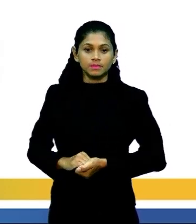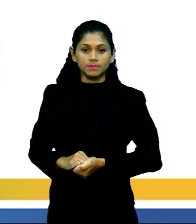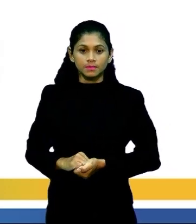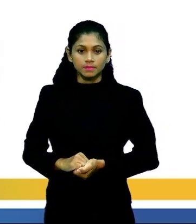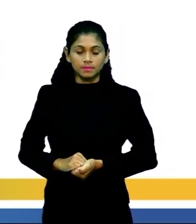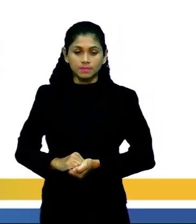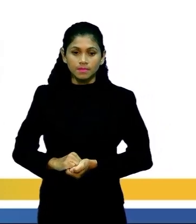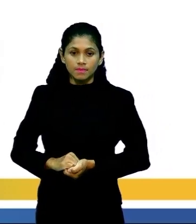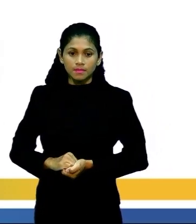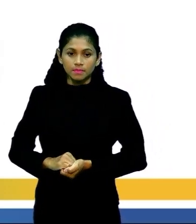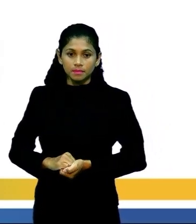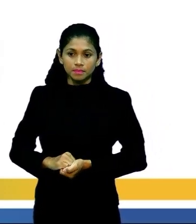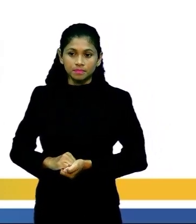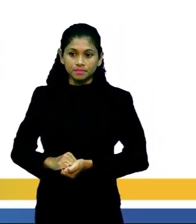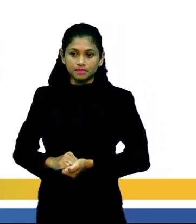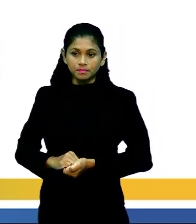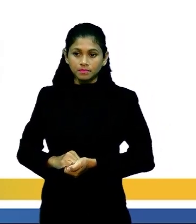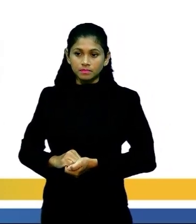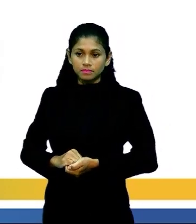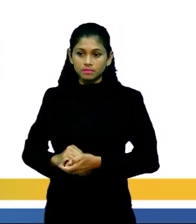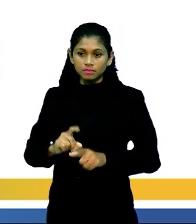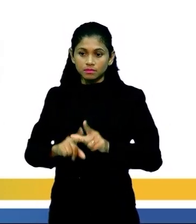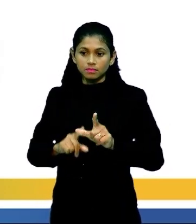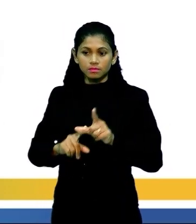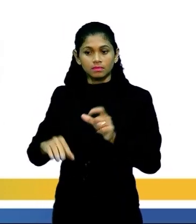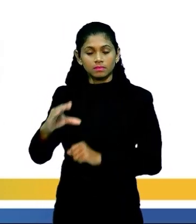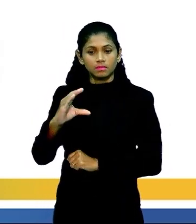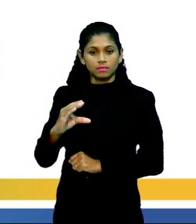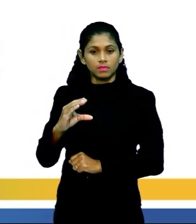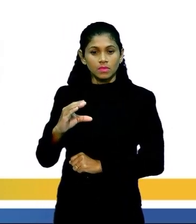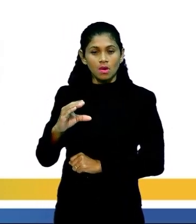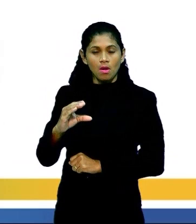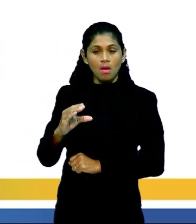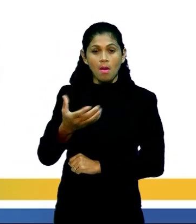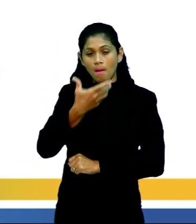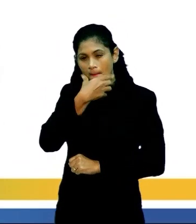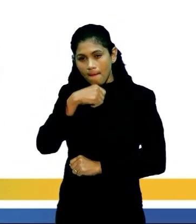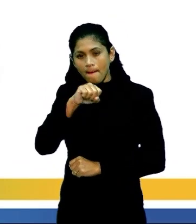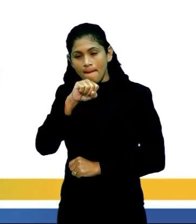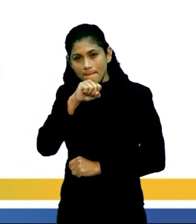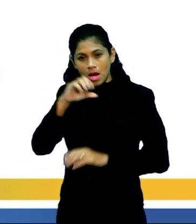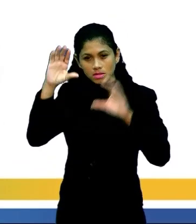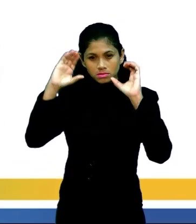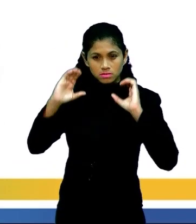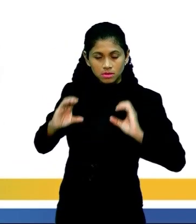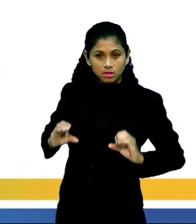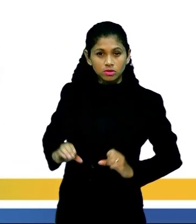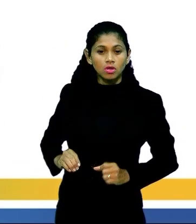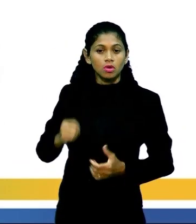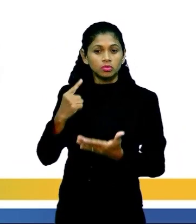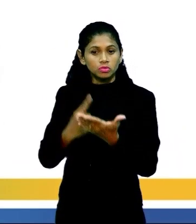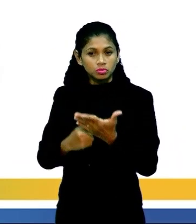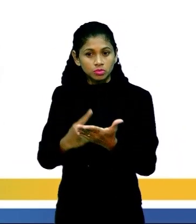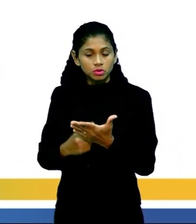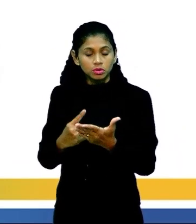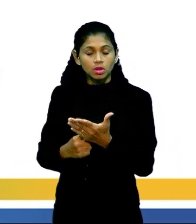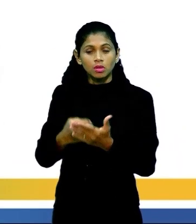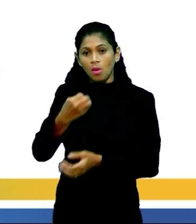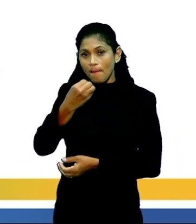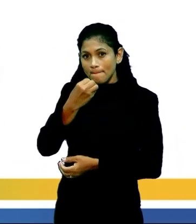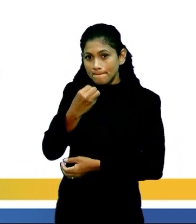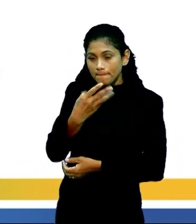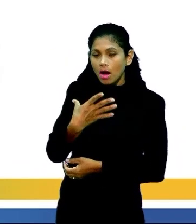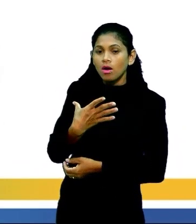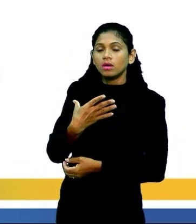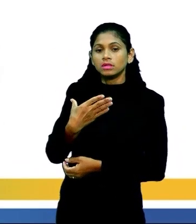está descartada. Letra C. Pais e cidadãos comprometidos de alguma forma com o bem-estar das crianças devem ter